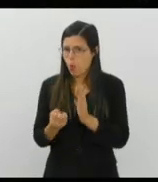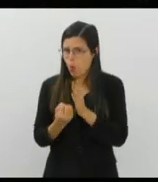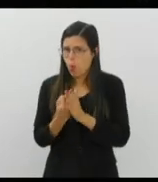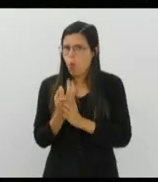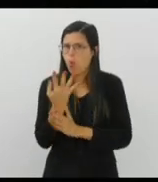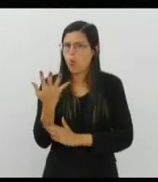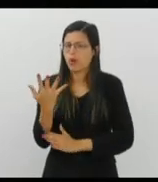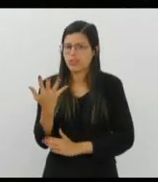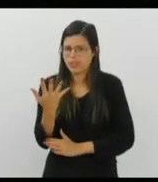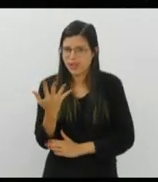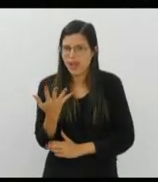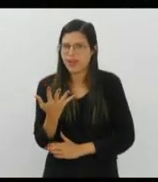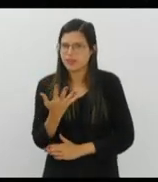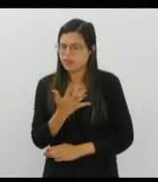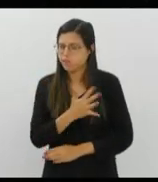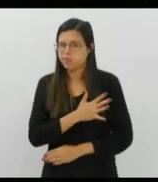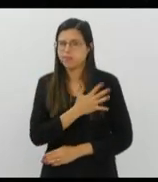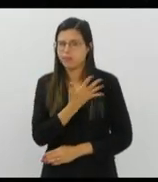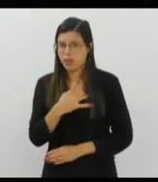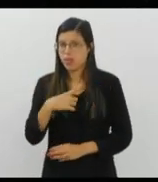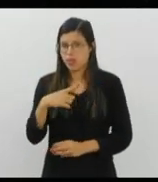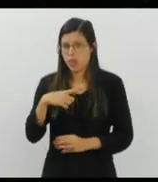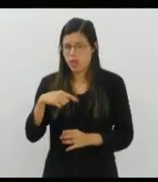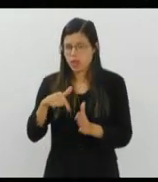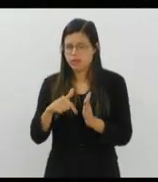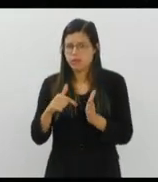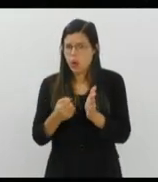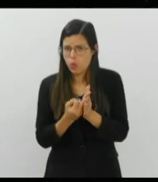temos aqui os primeiros números oficiais.